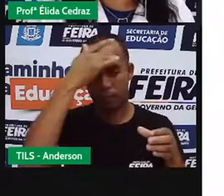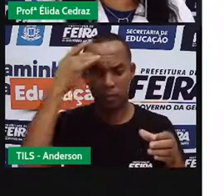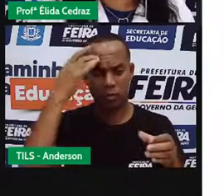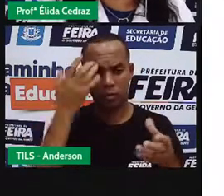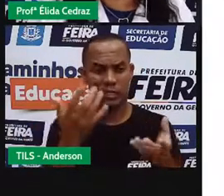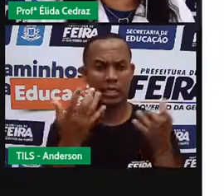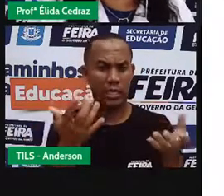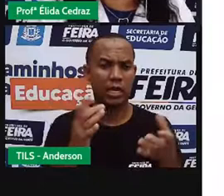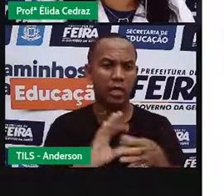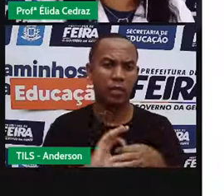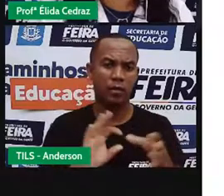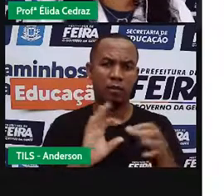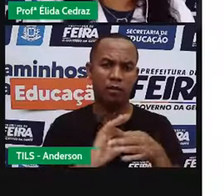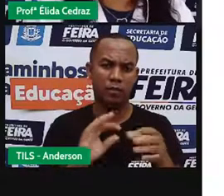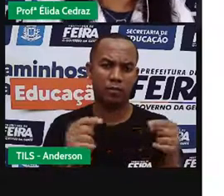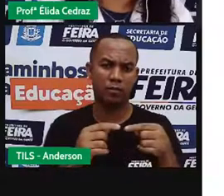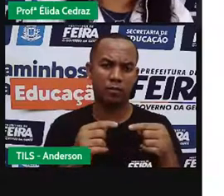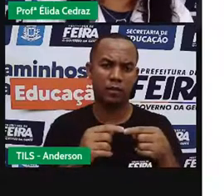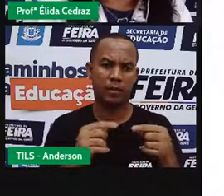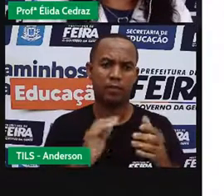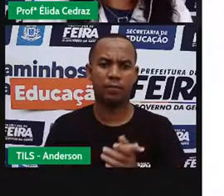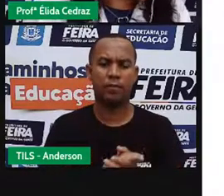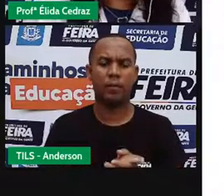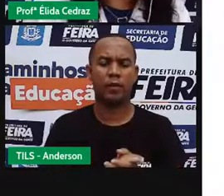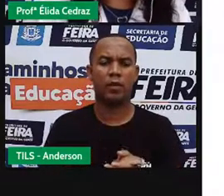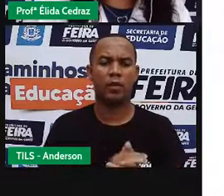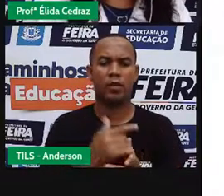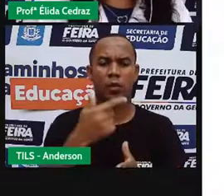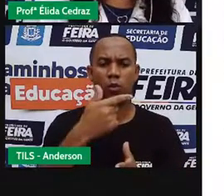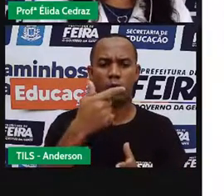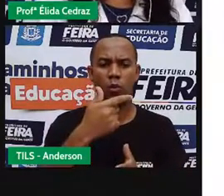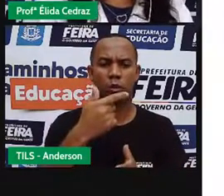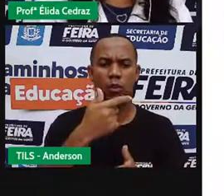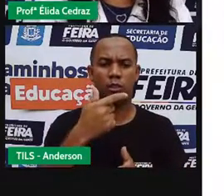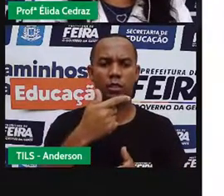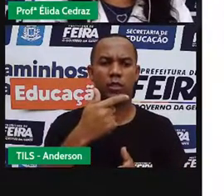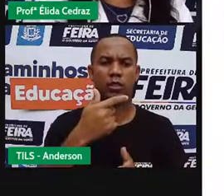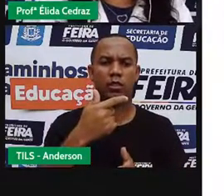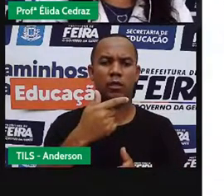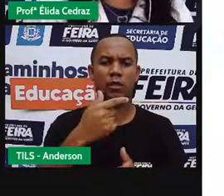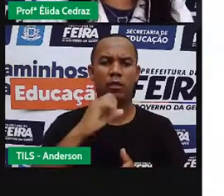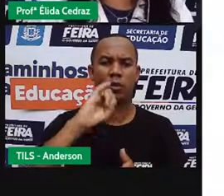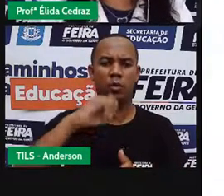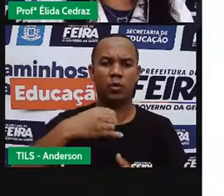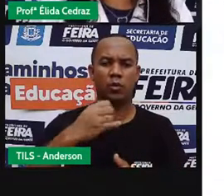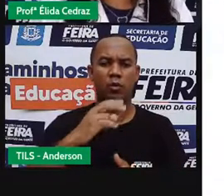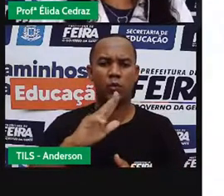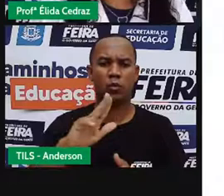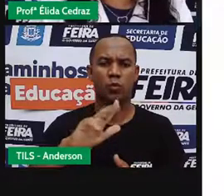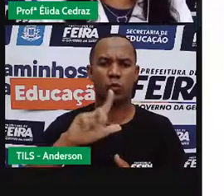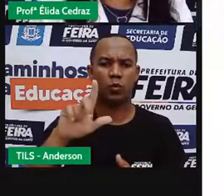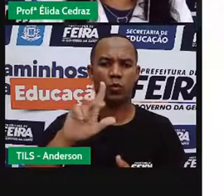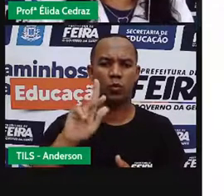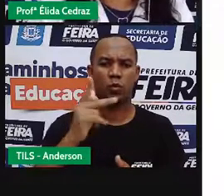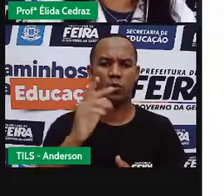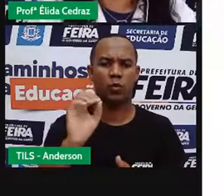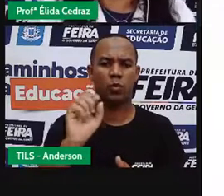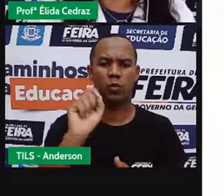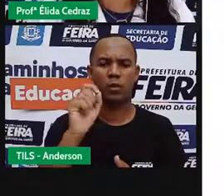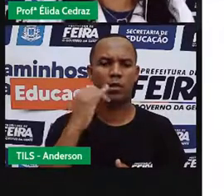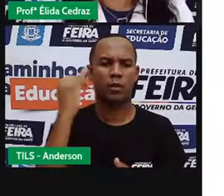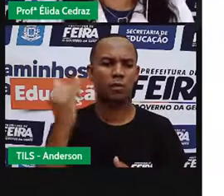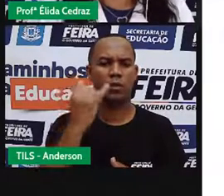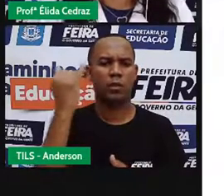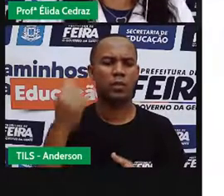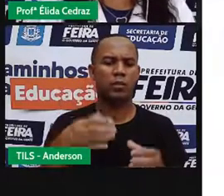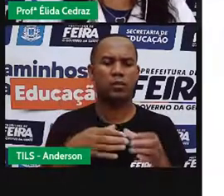domínio português no Brasil. O desfile de 2 de julho é um momento único e, por esse motivo, o povo